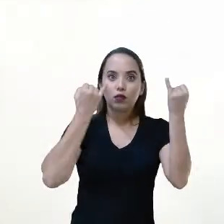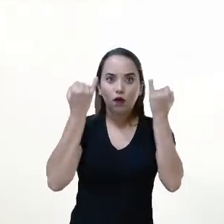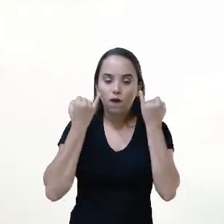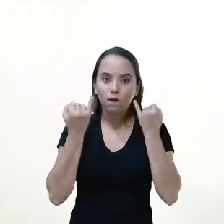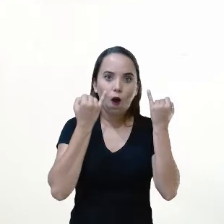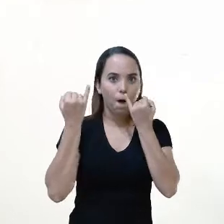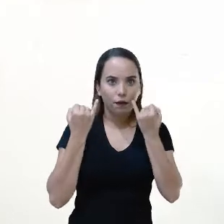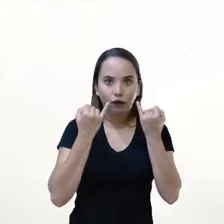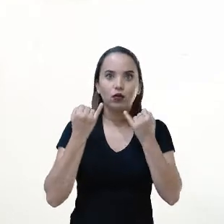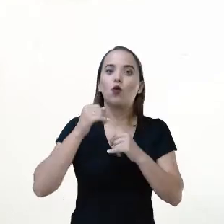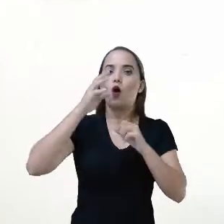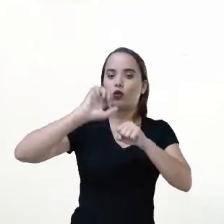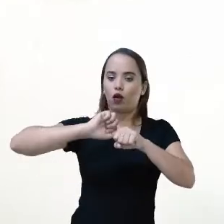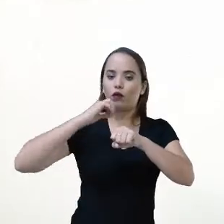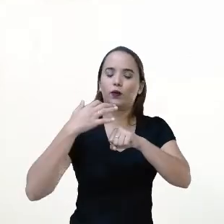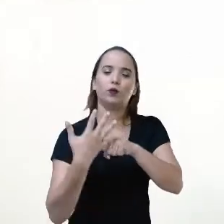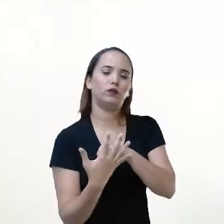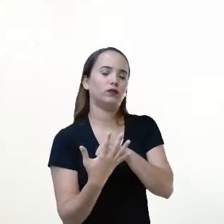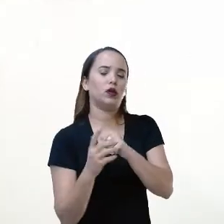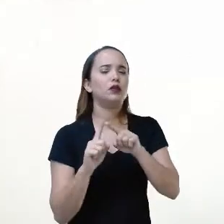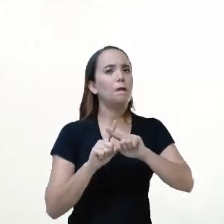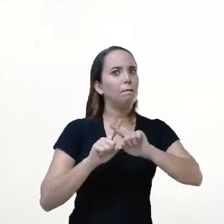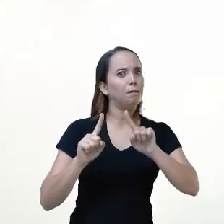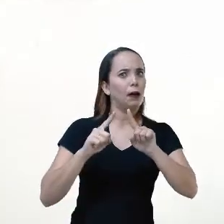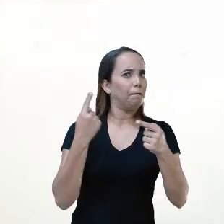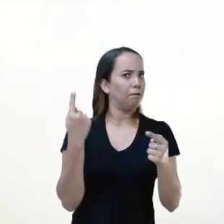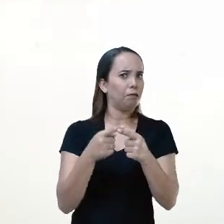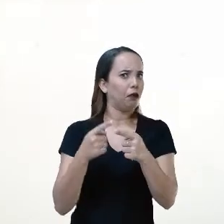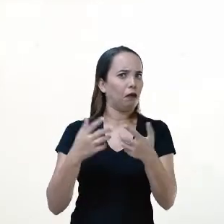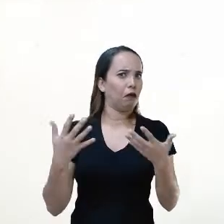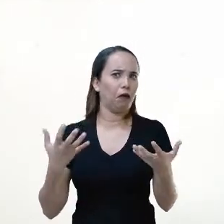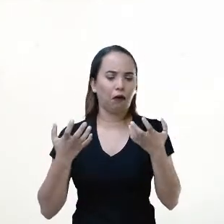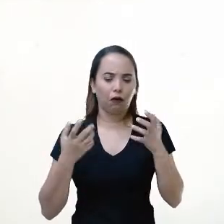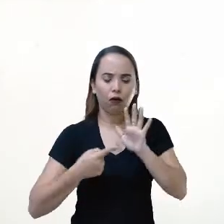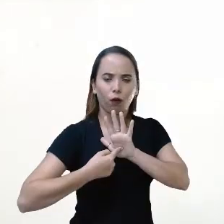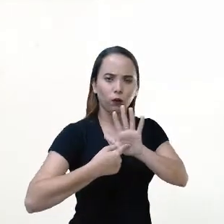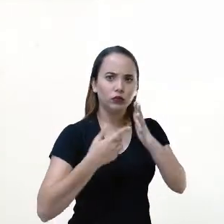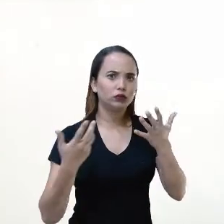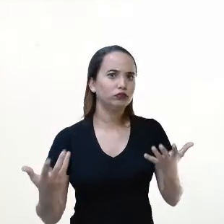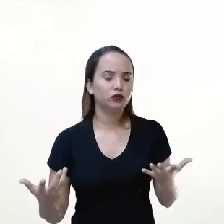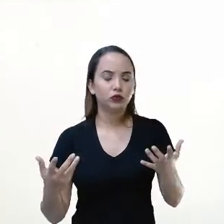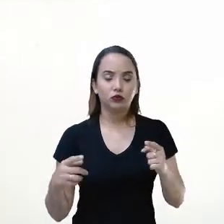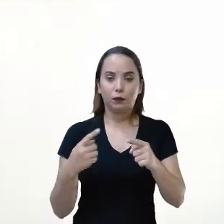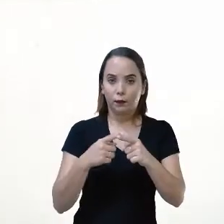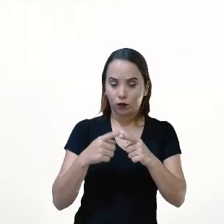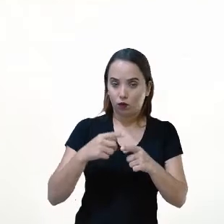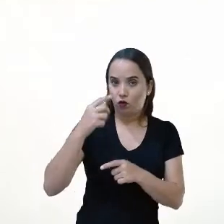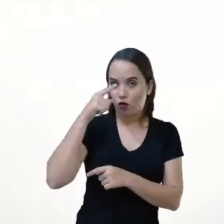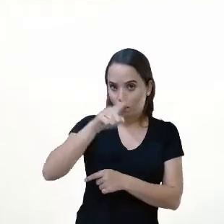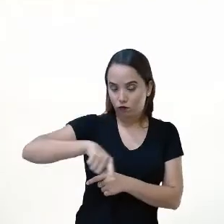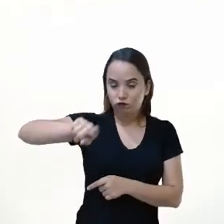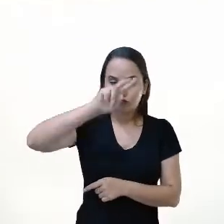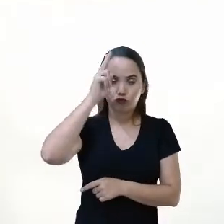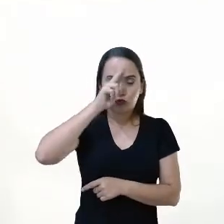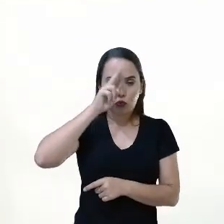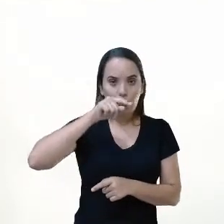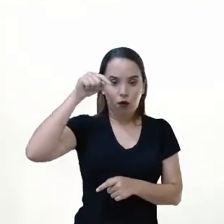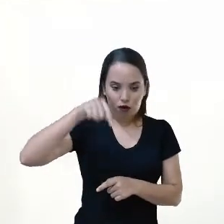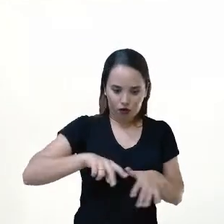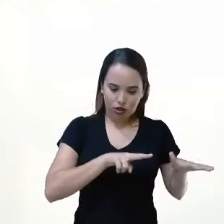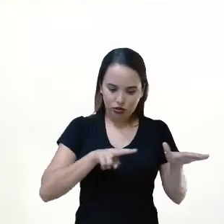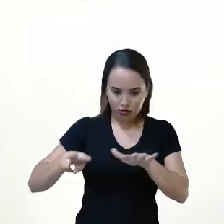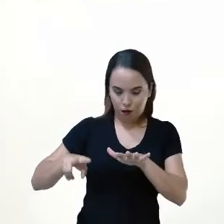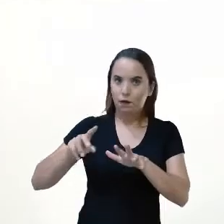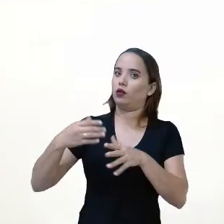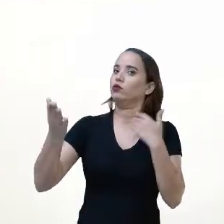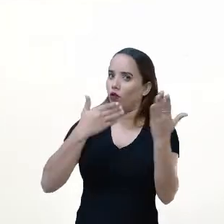aí, por que eu trago esses dados da Covid? Lembra que nós estamos, nessa semana, trabalhando, né, conversando